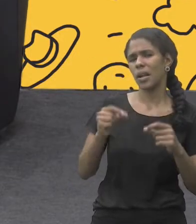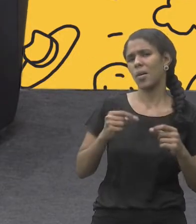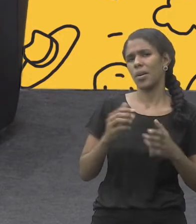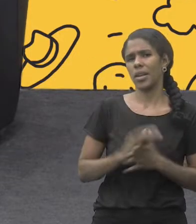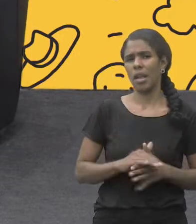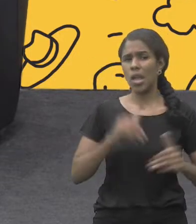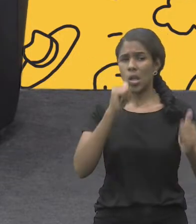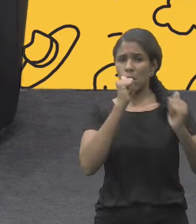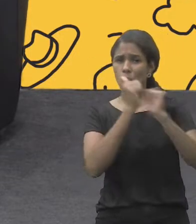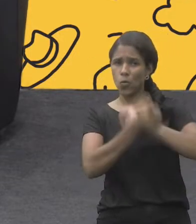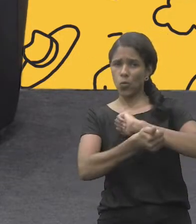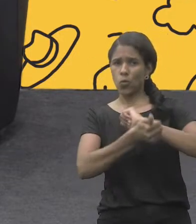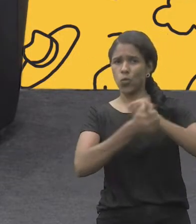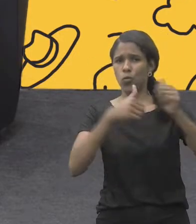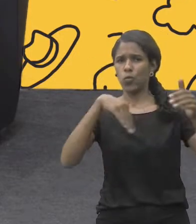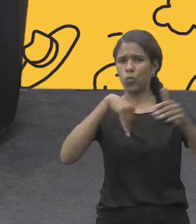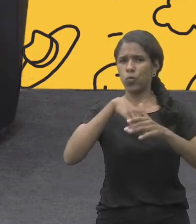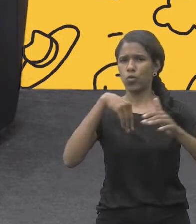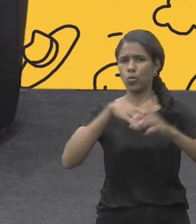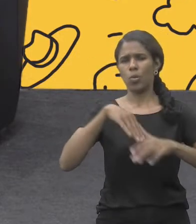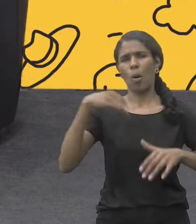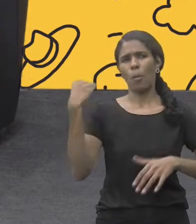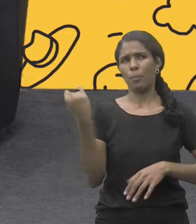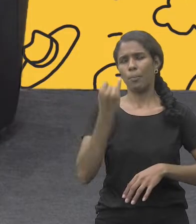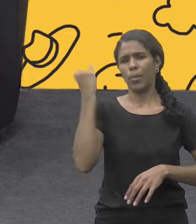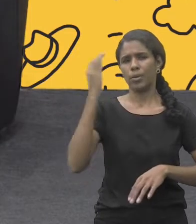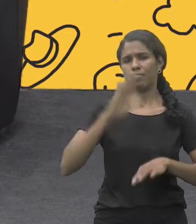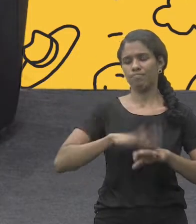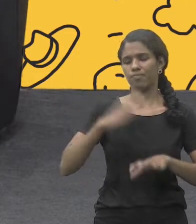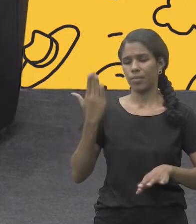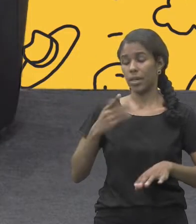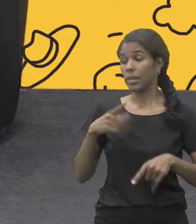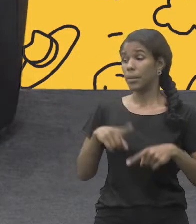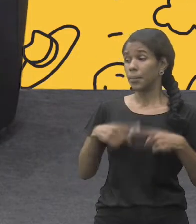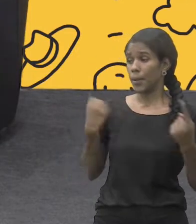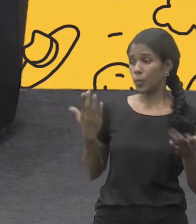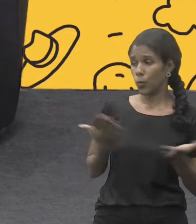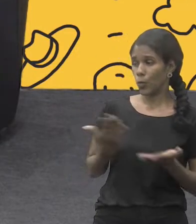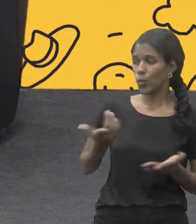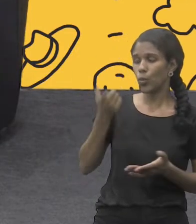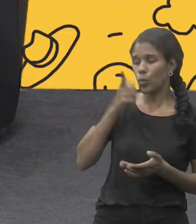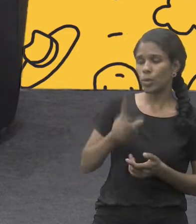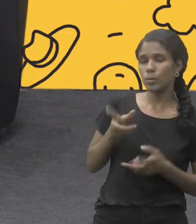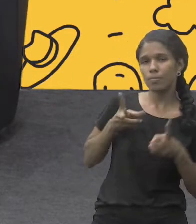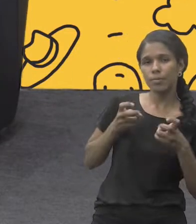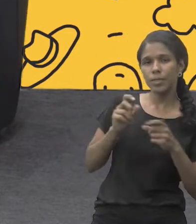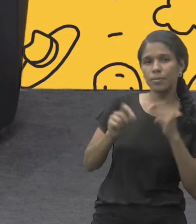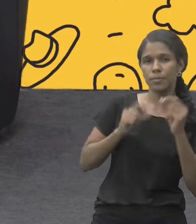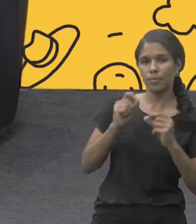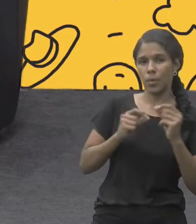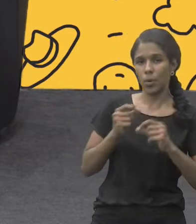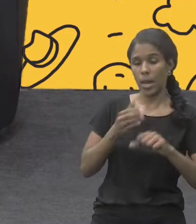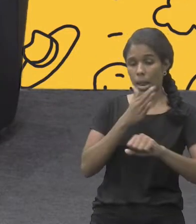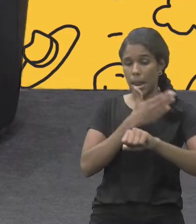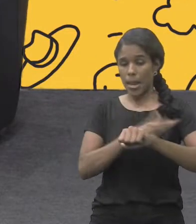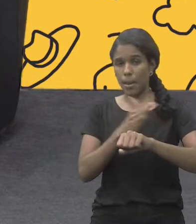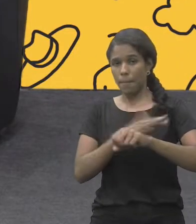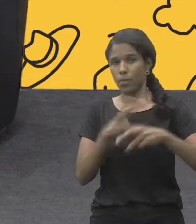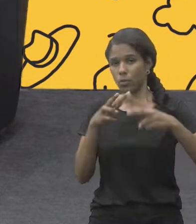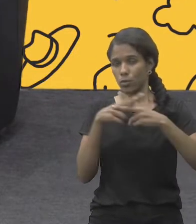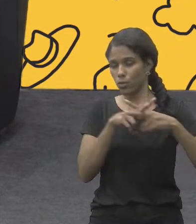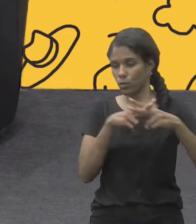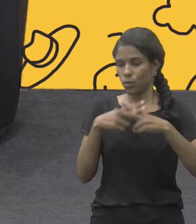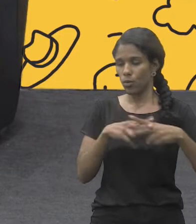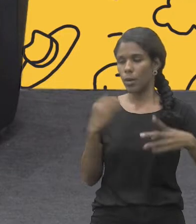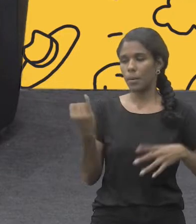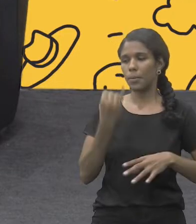um melhor resultado. Tem como explicar por quê? Tem. Hoje, por exemplo, vamos falar das mulheres um pouco,